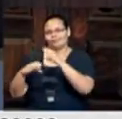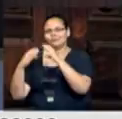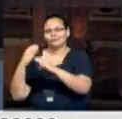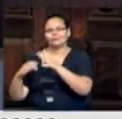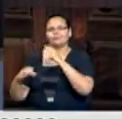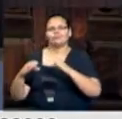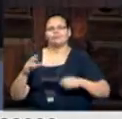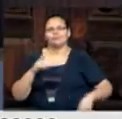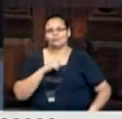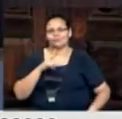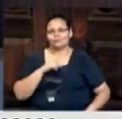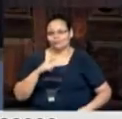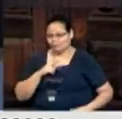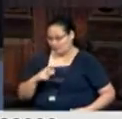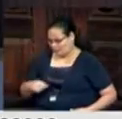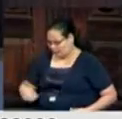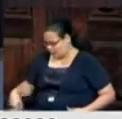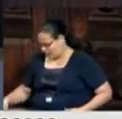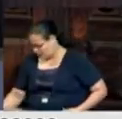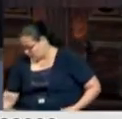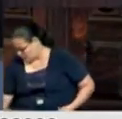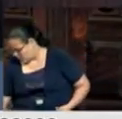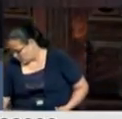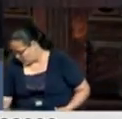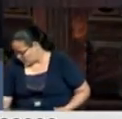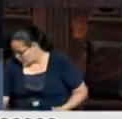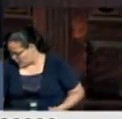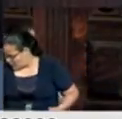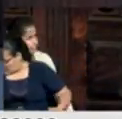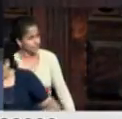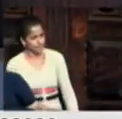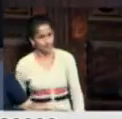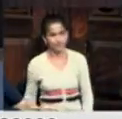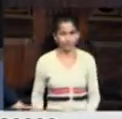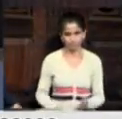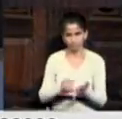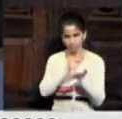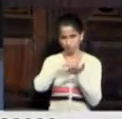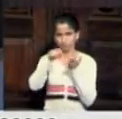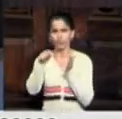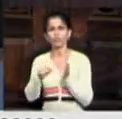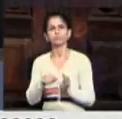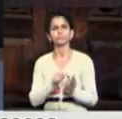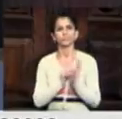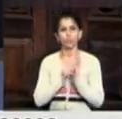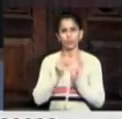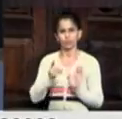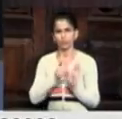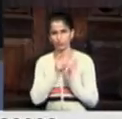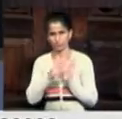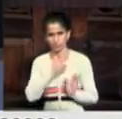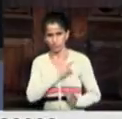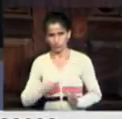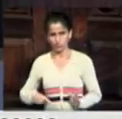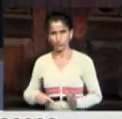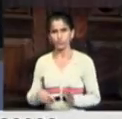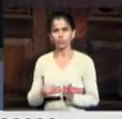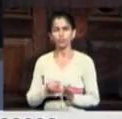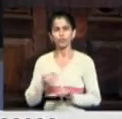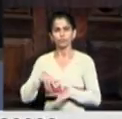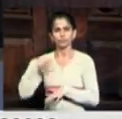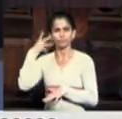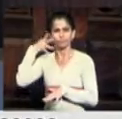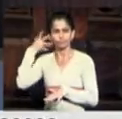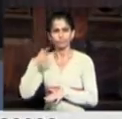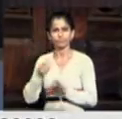iniciativa privada para que a gente possa fazer a nossa cidade crescer. E registrar, por último, senhor presidente, não posso aqui do alto dessa tribuna